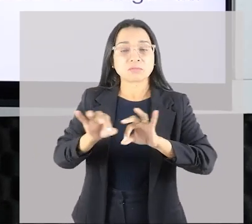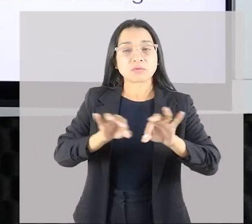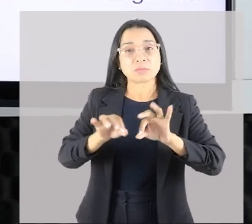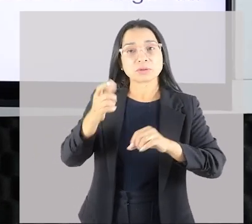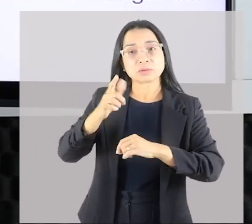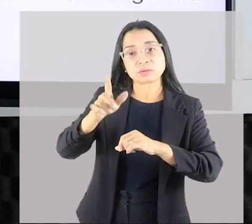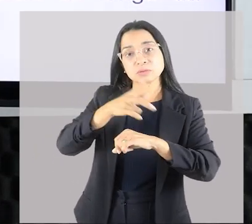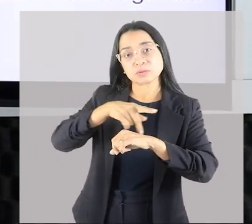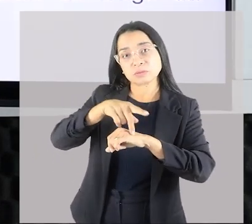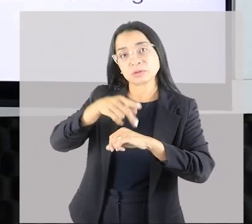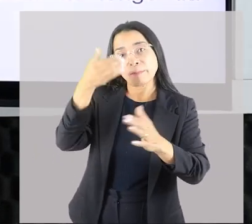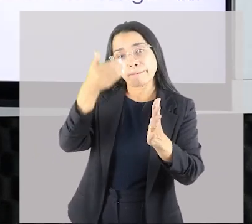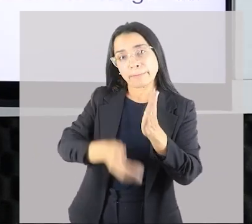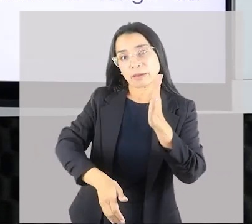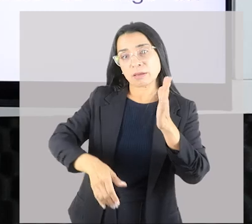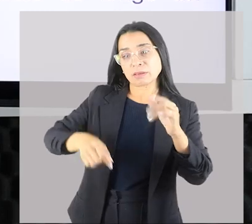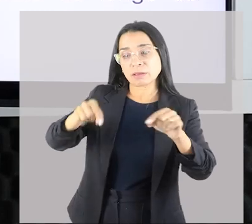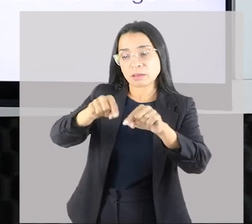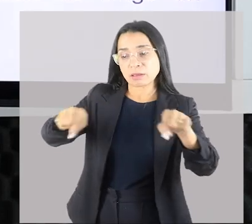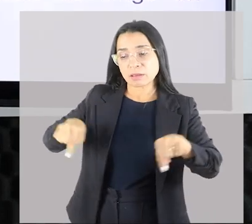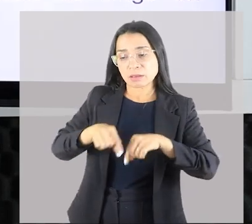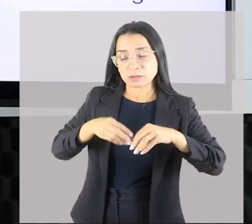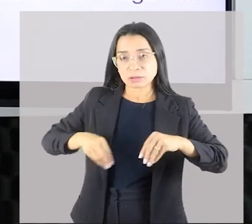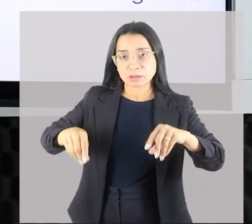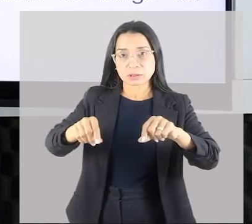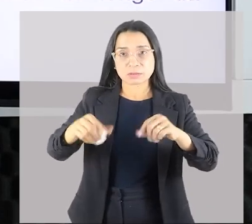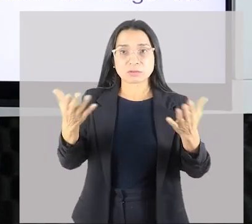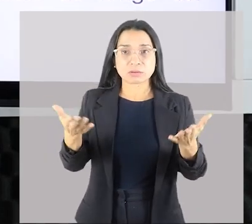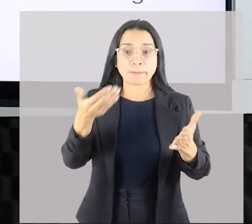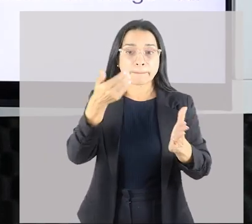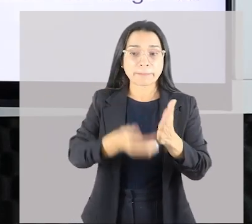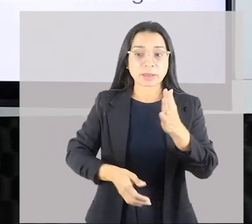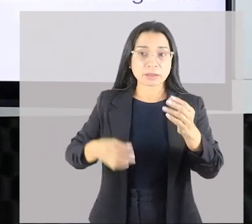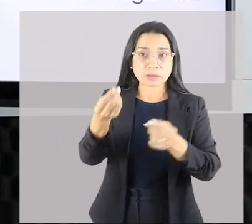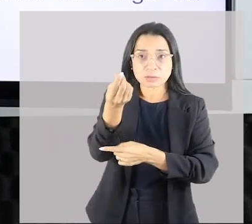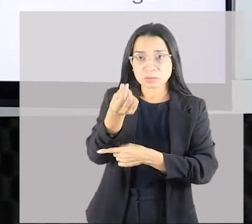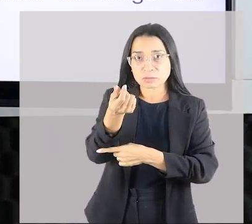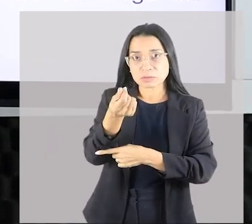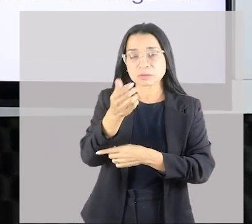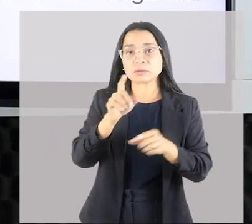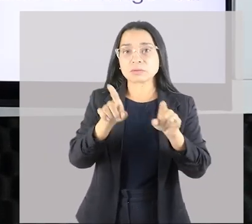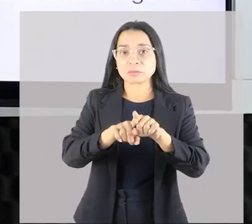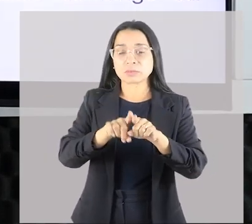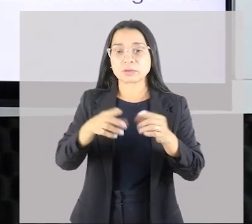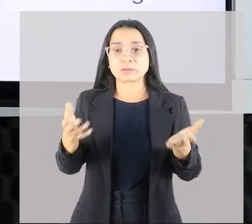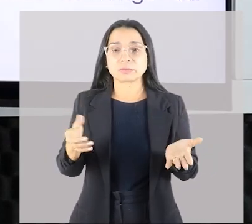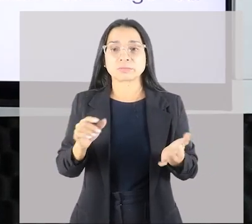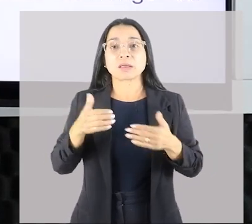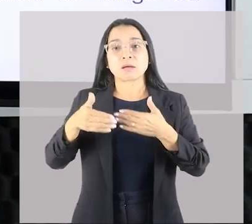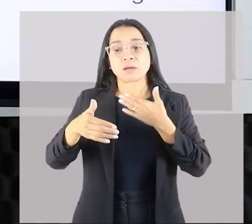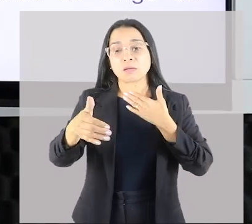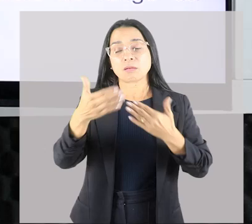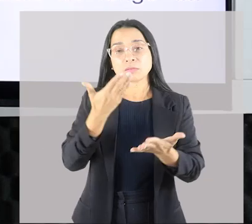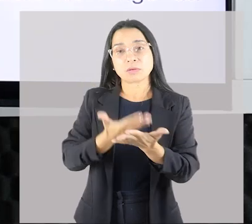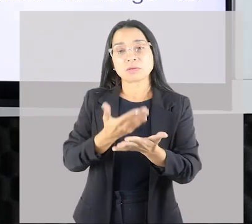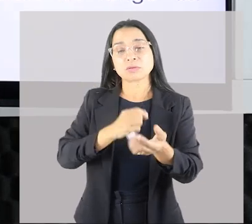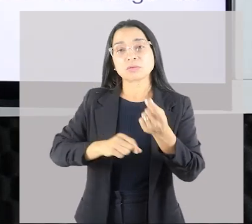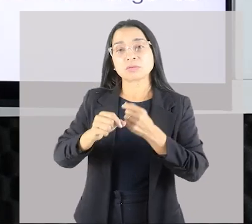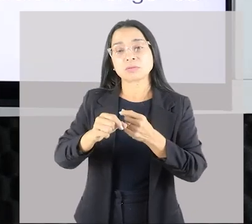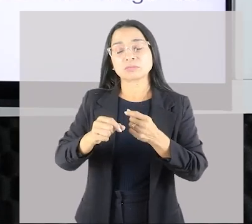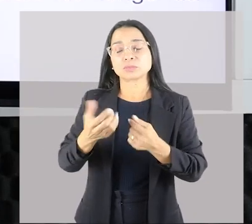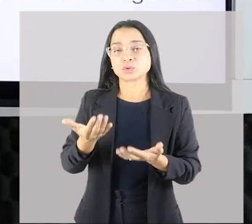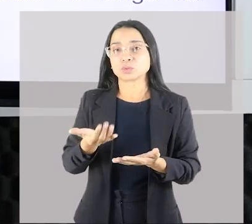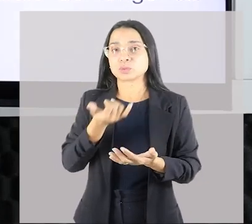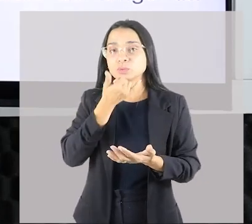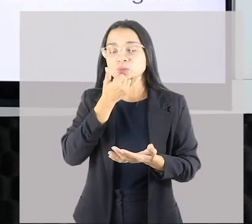Perda de território, gente. E perda de território é perda de recurso, é perda de dinheiro. Então, ao longo da história, esses grupos